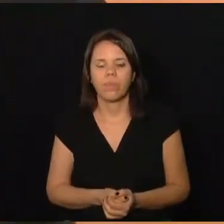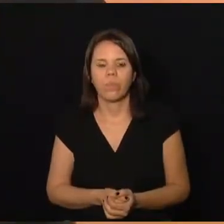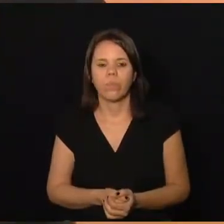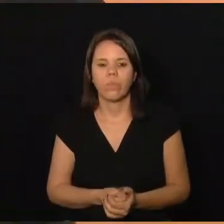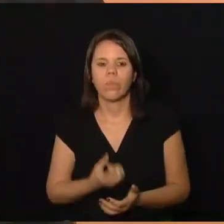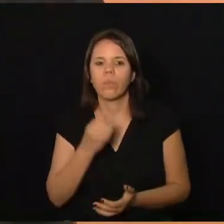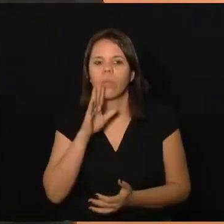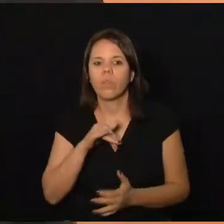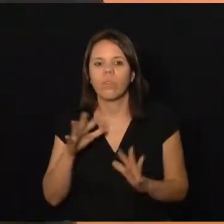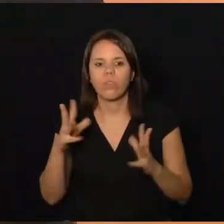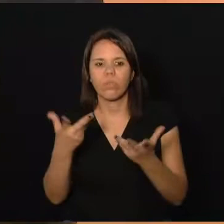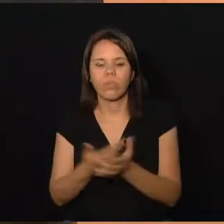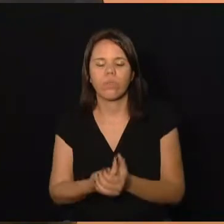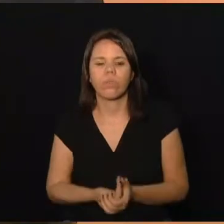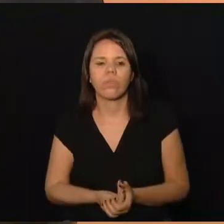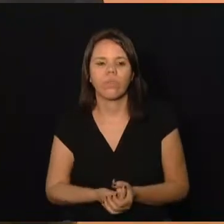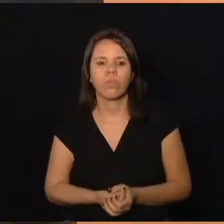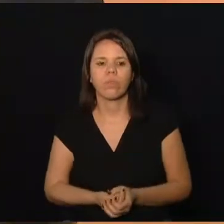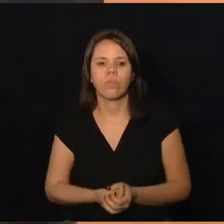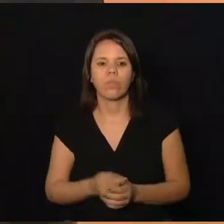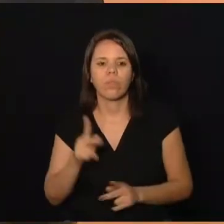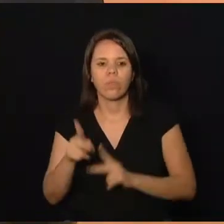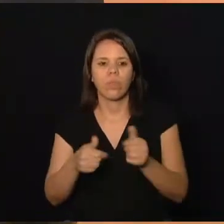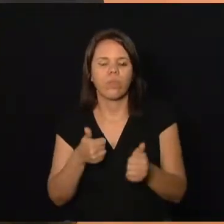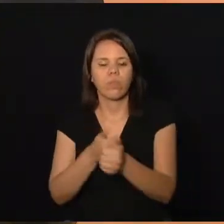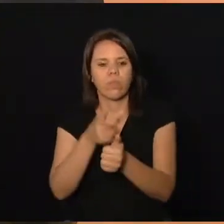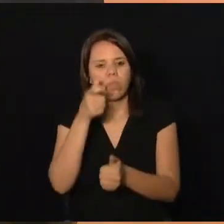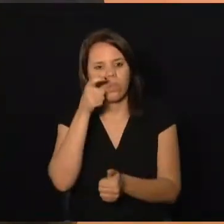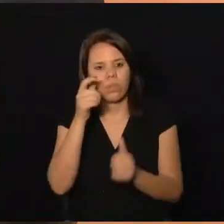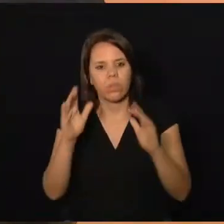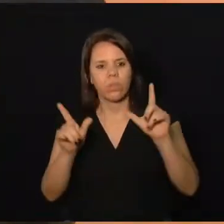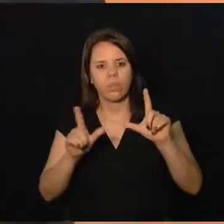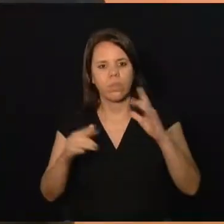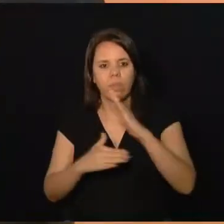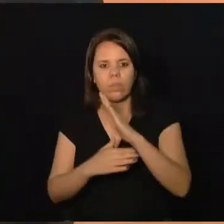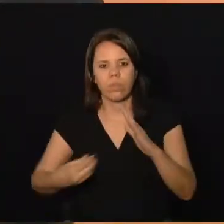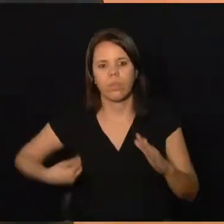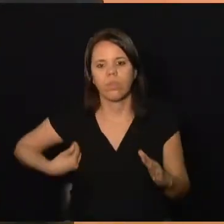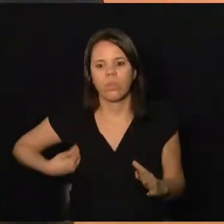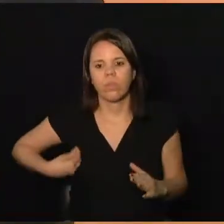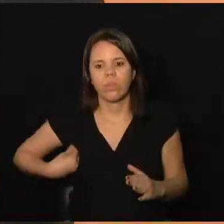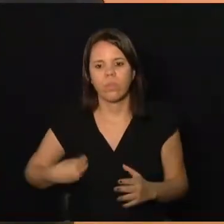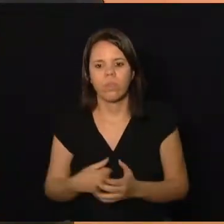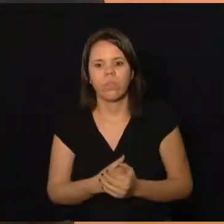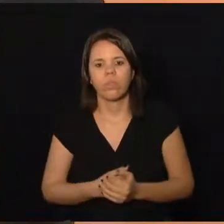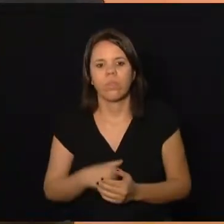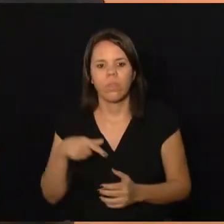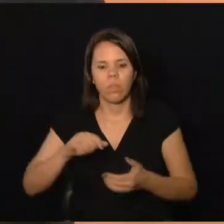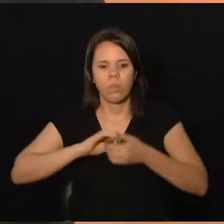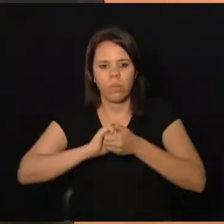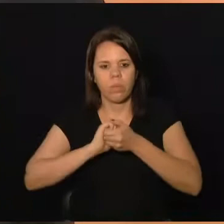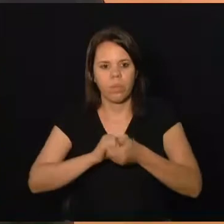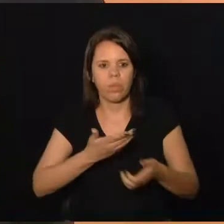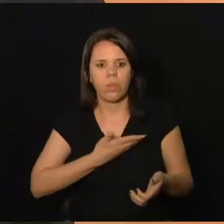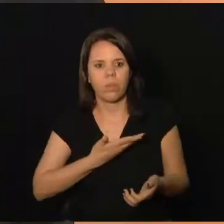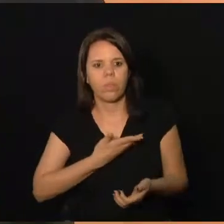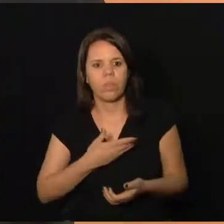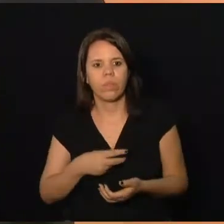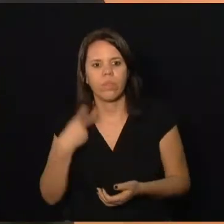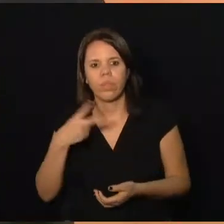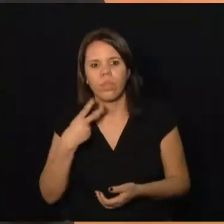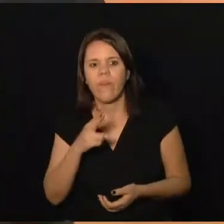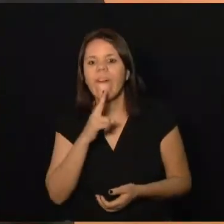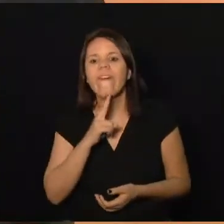Boa tarde a todos e a todas, aqueles que nos acompanham pela TV Câmara ao vivo. Também aqui cumprimentar o meu amigo, o